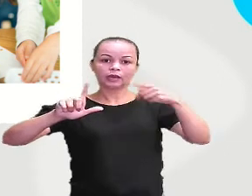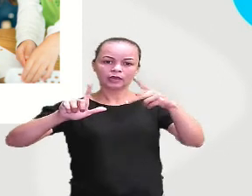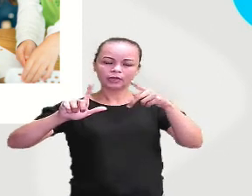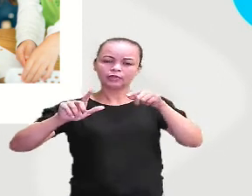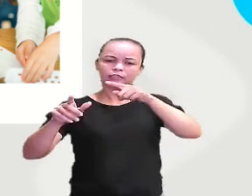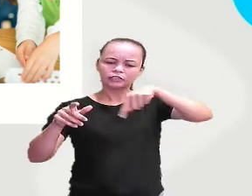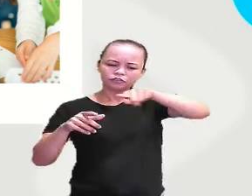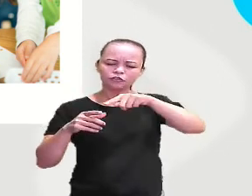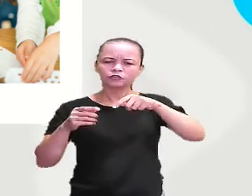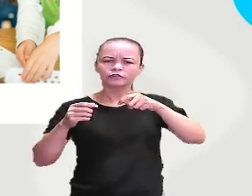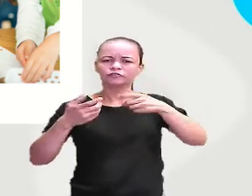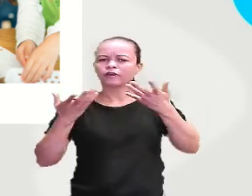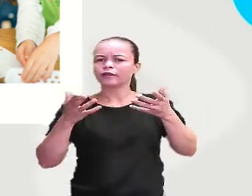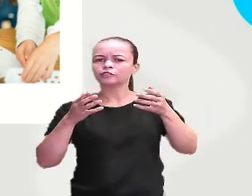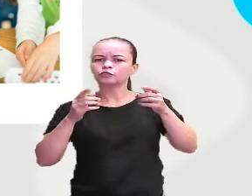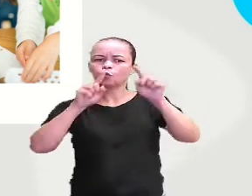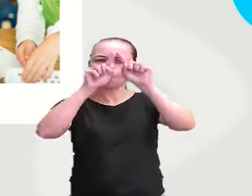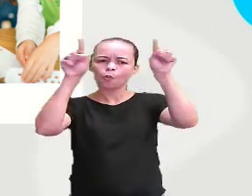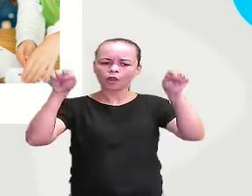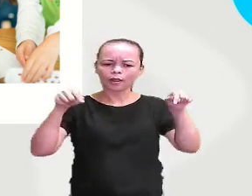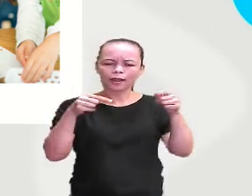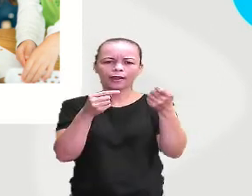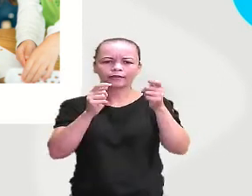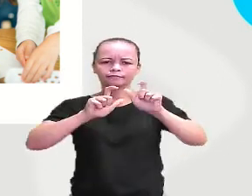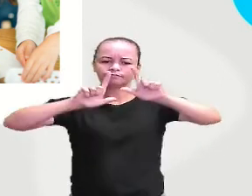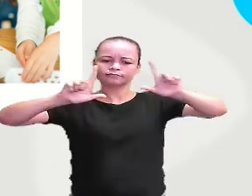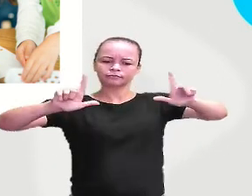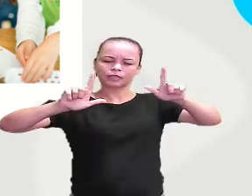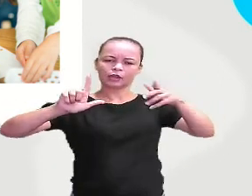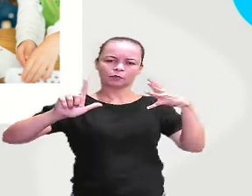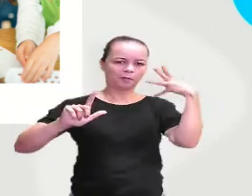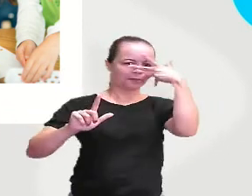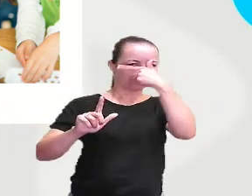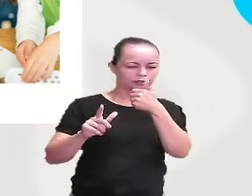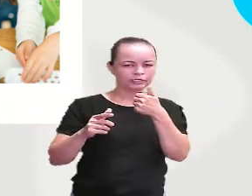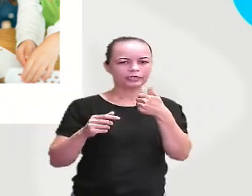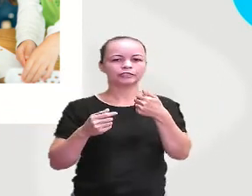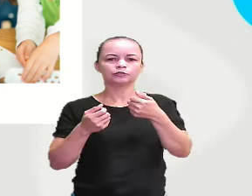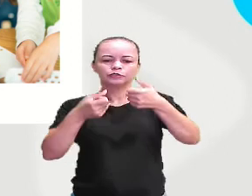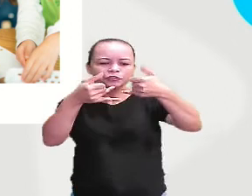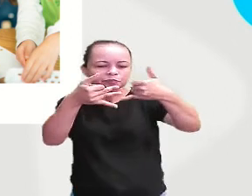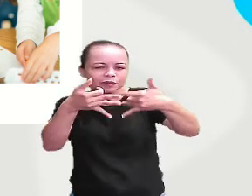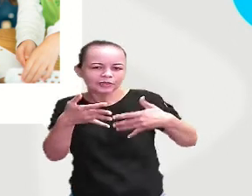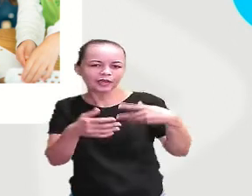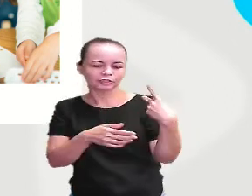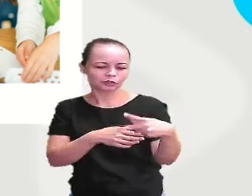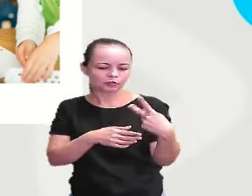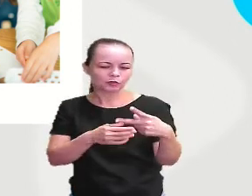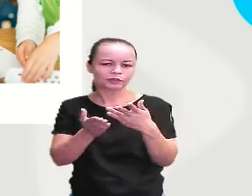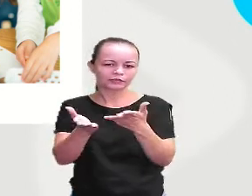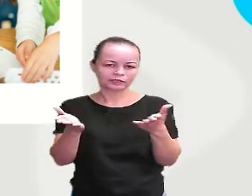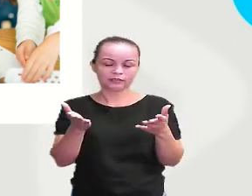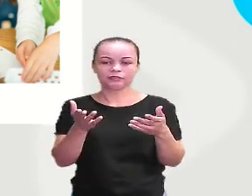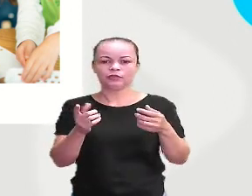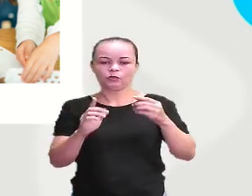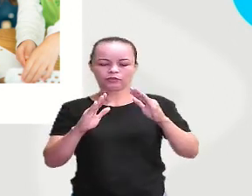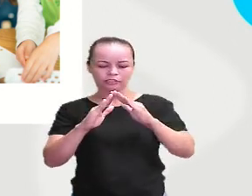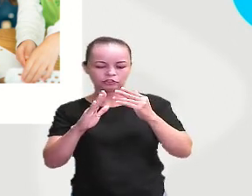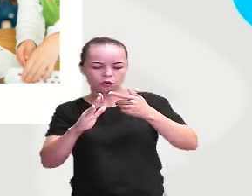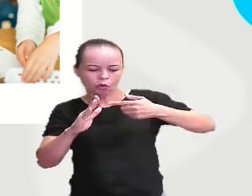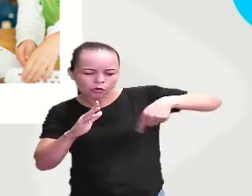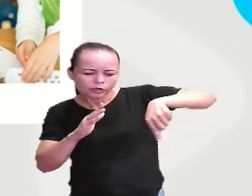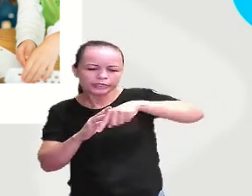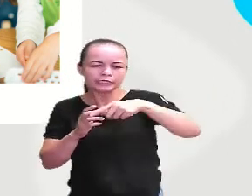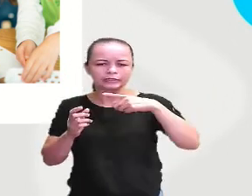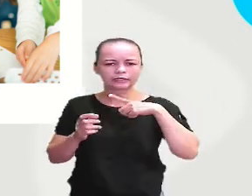uma produção, um cartaz bem bonito, certo? Falando sobre essas atitudes. Ao redor da sua escola, o que existe de bom, o